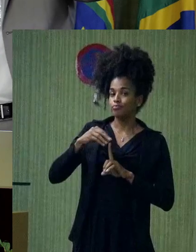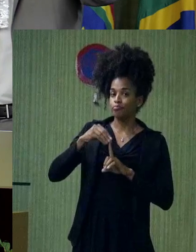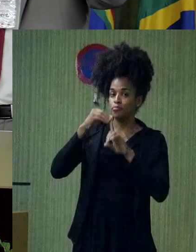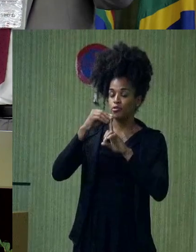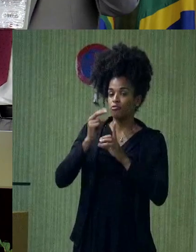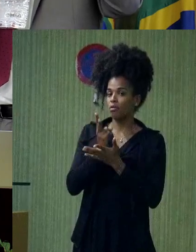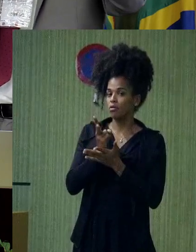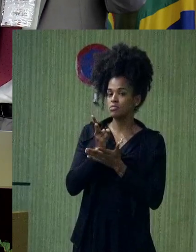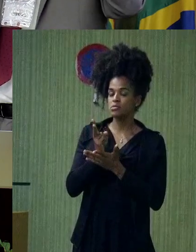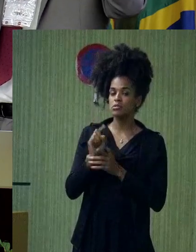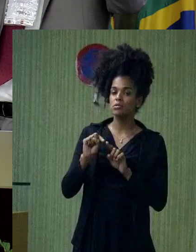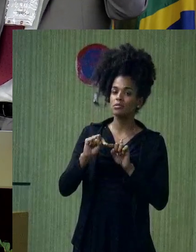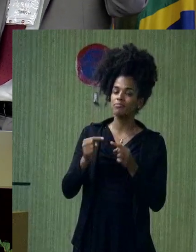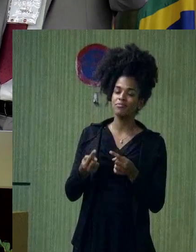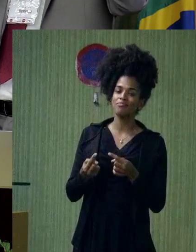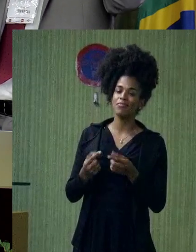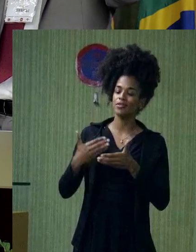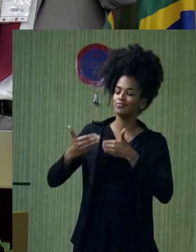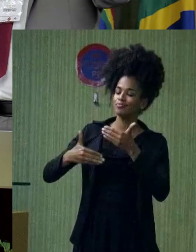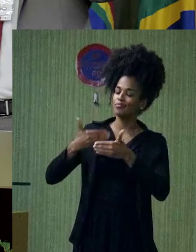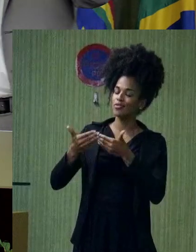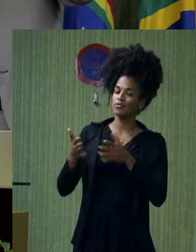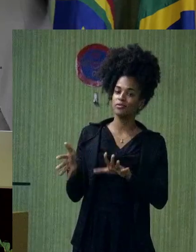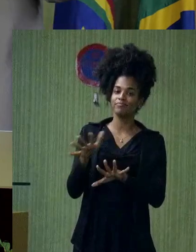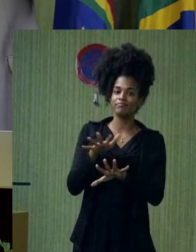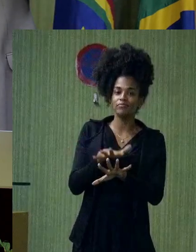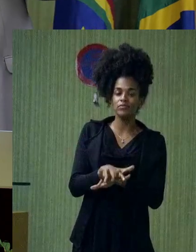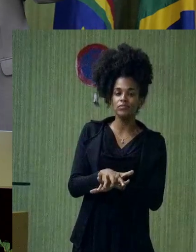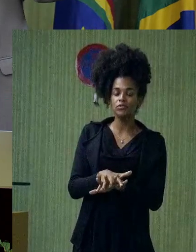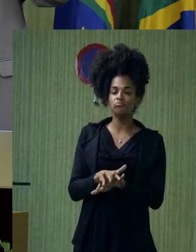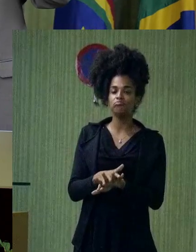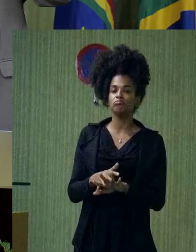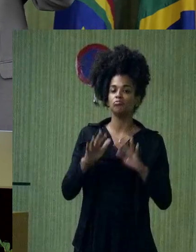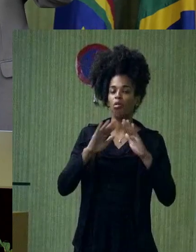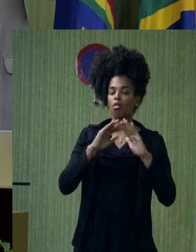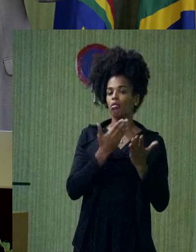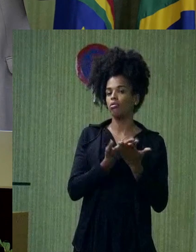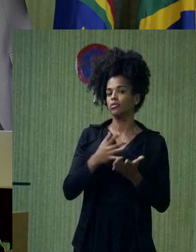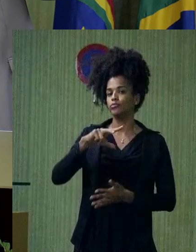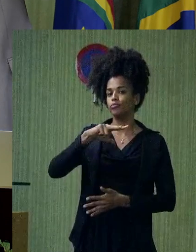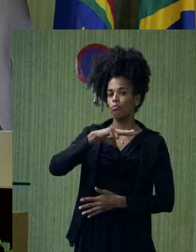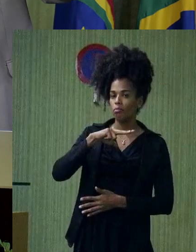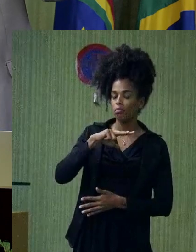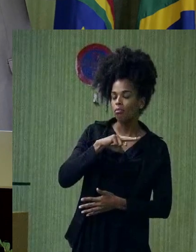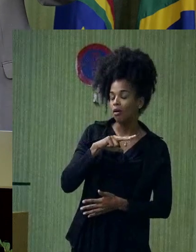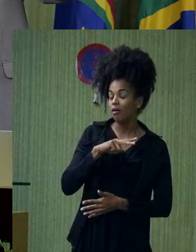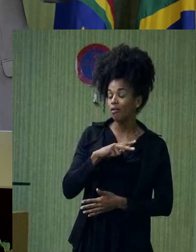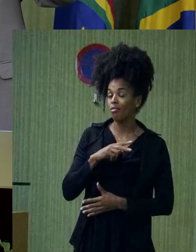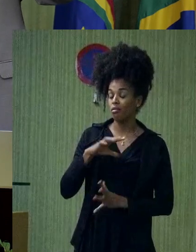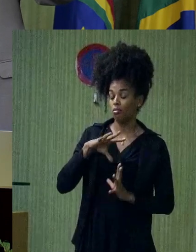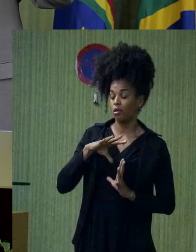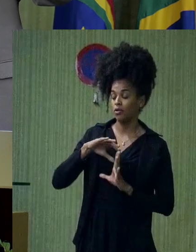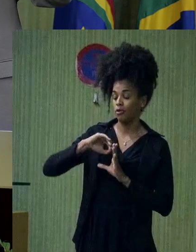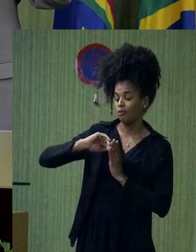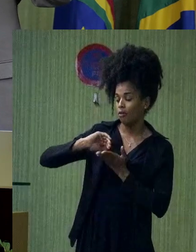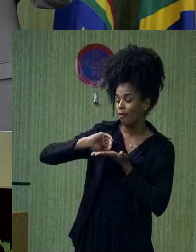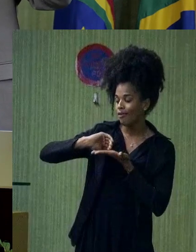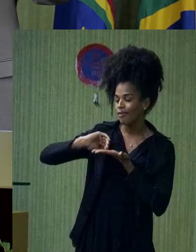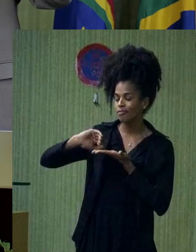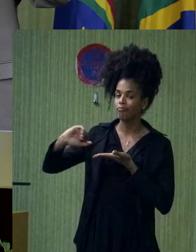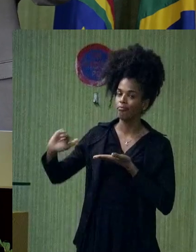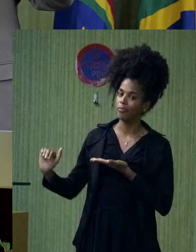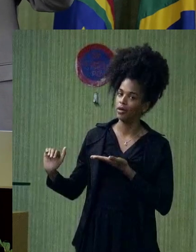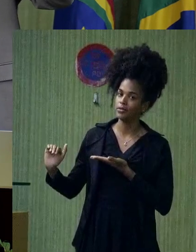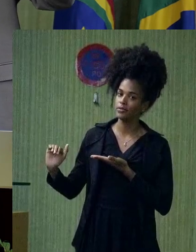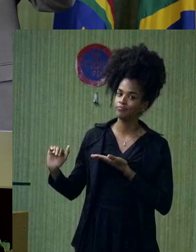a gente tem que estar atento também para o processo de inclusão ou nas escolas particulares que vivem um mundo a parte Tá certo